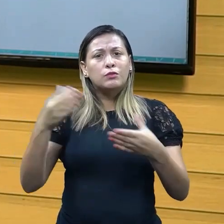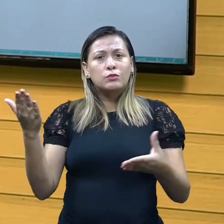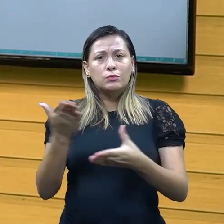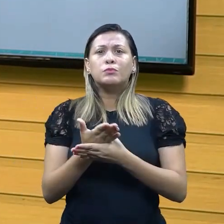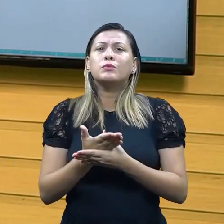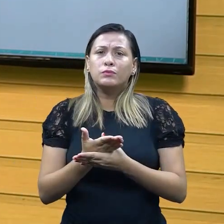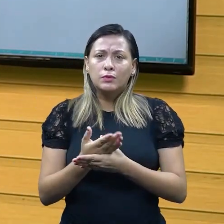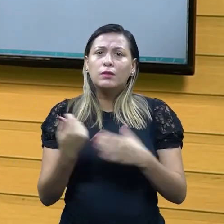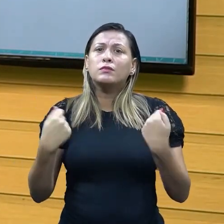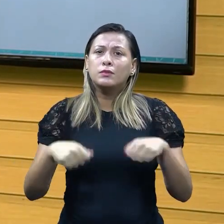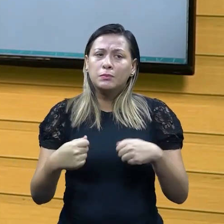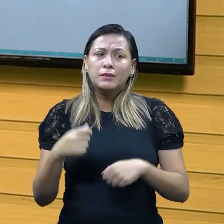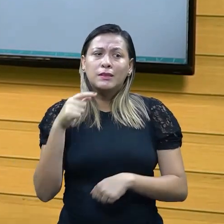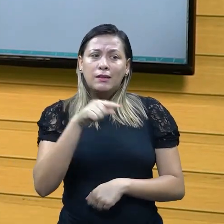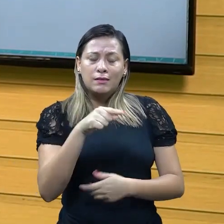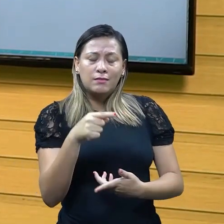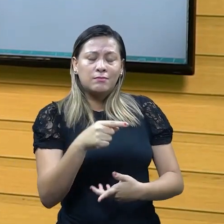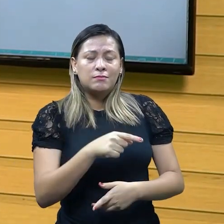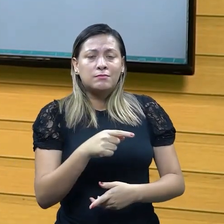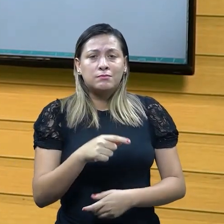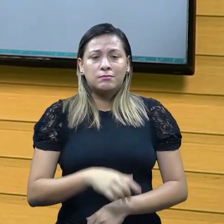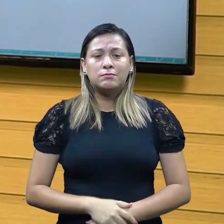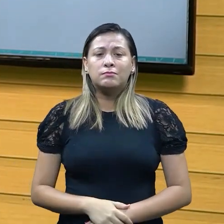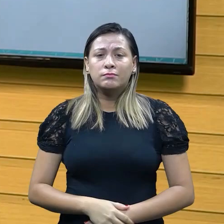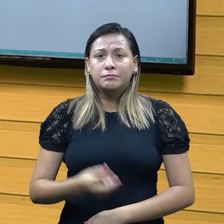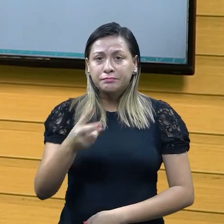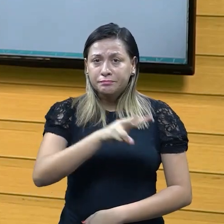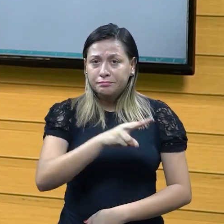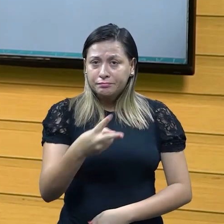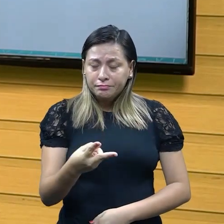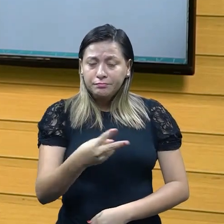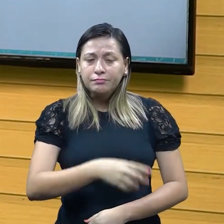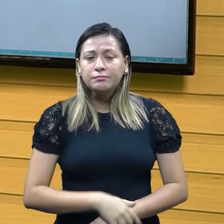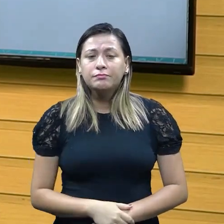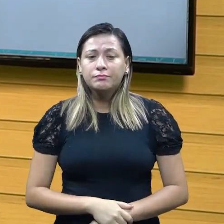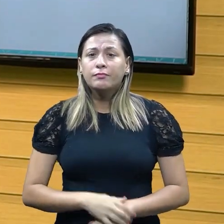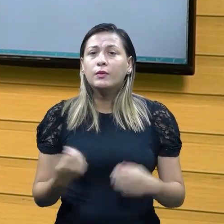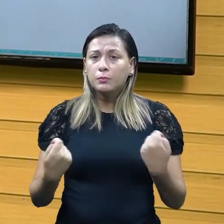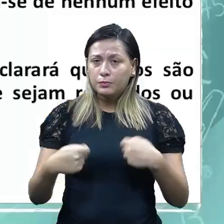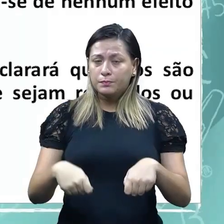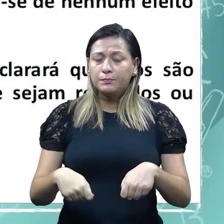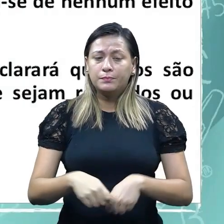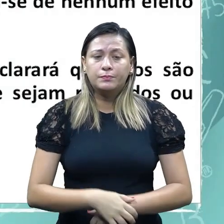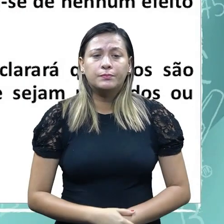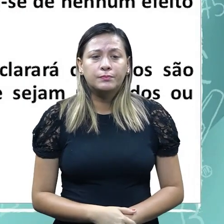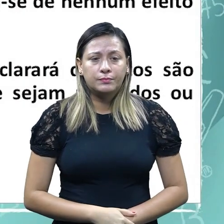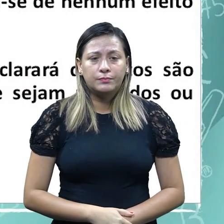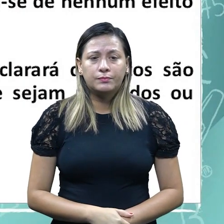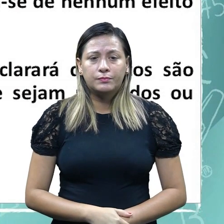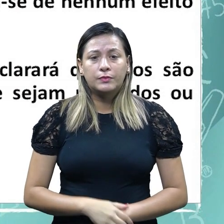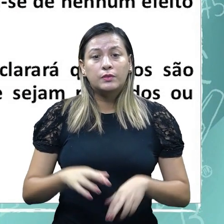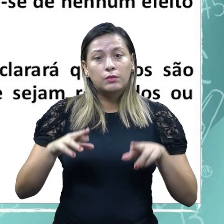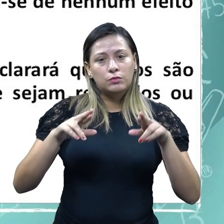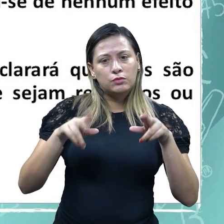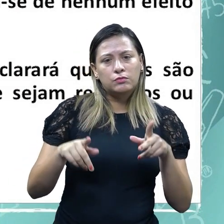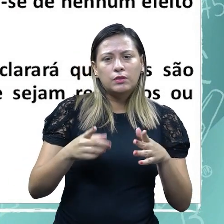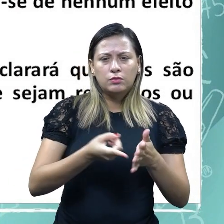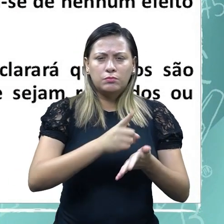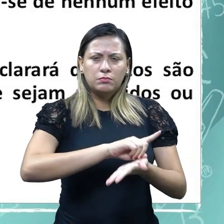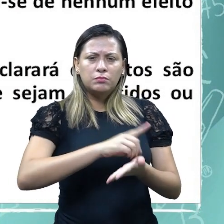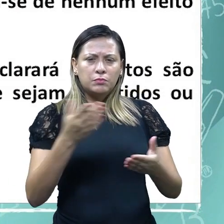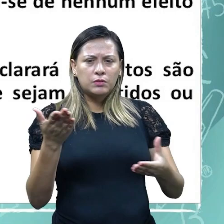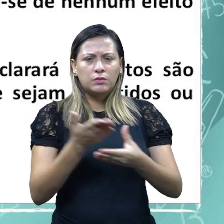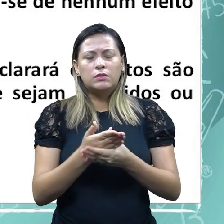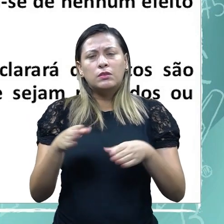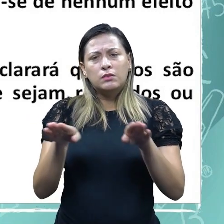do autor e do réu, né? Requerente, requerido, são eles que têm essa possibilidade. Uma diferença entre pressupostos